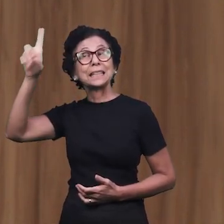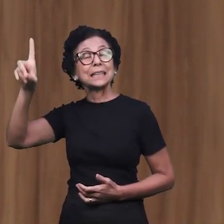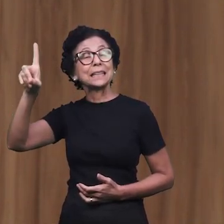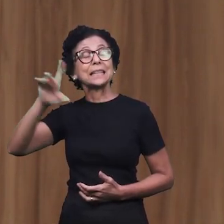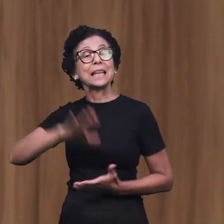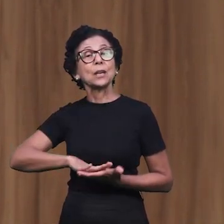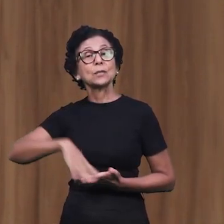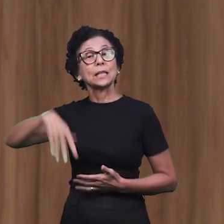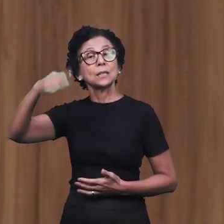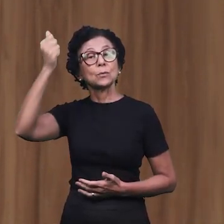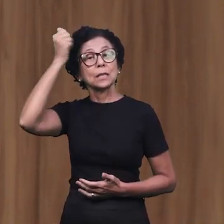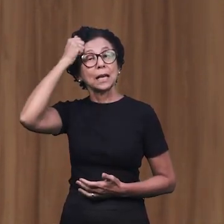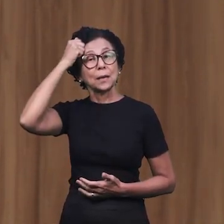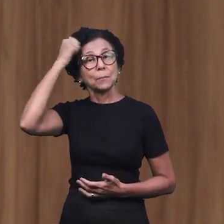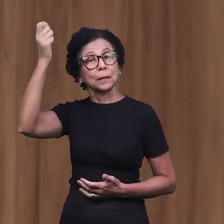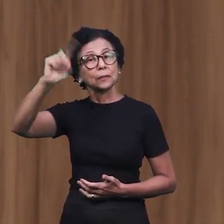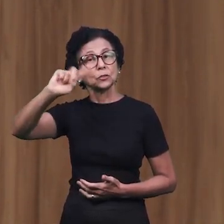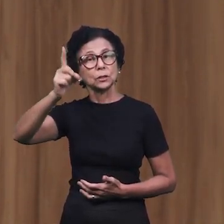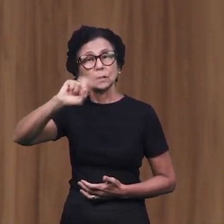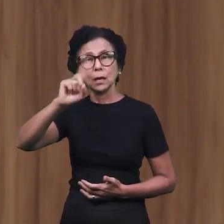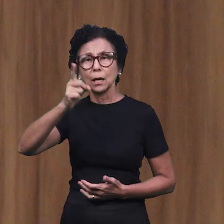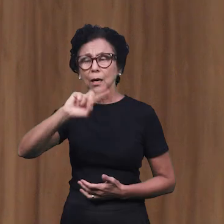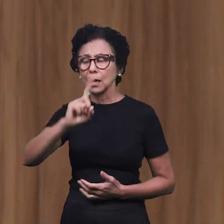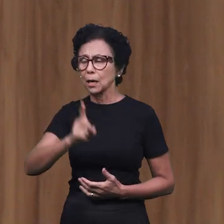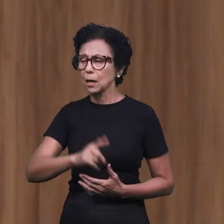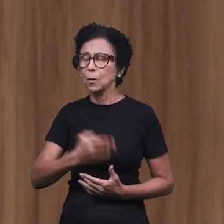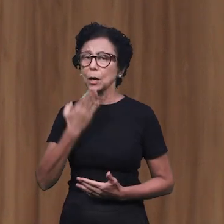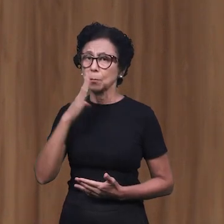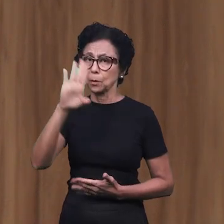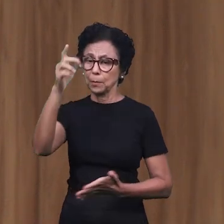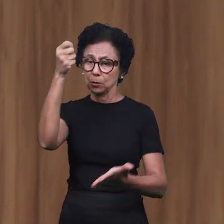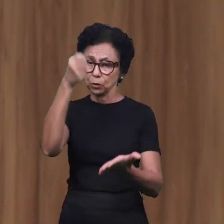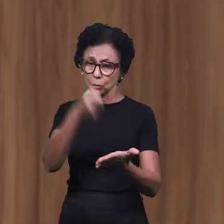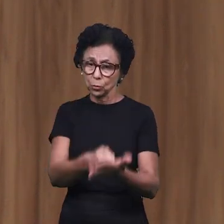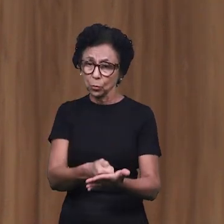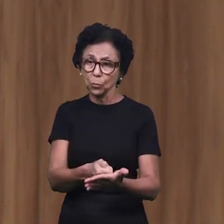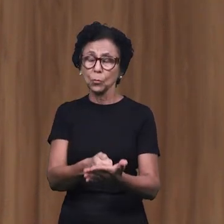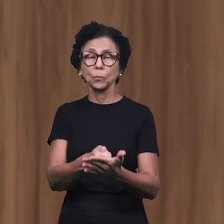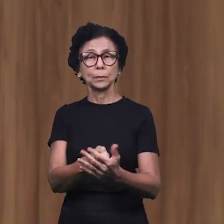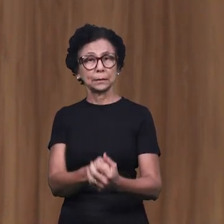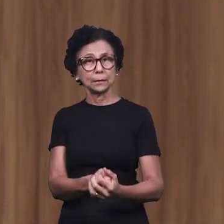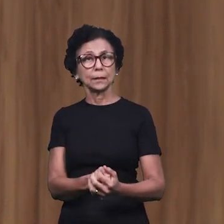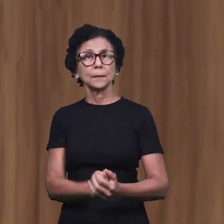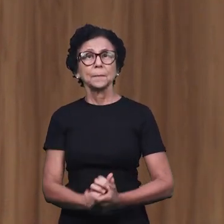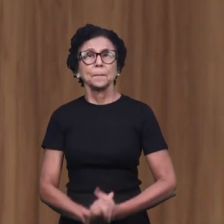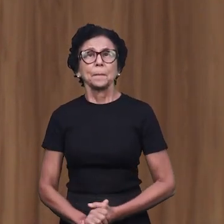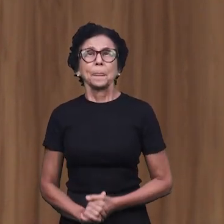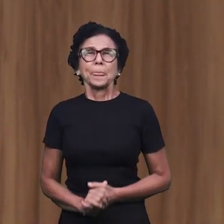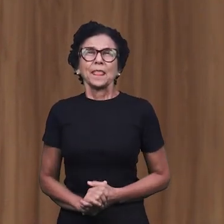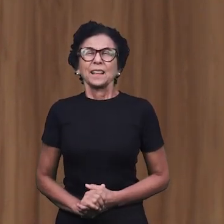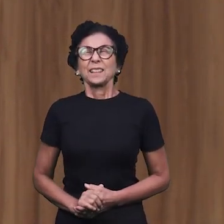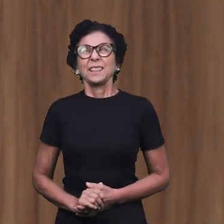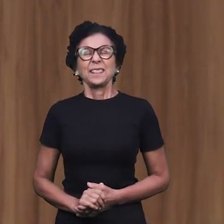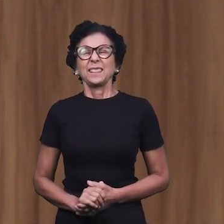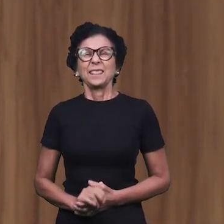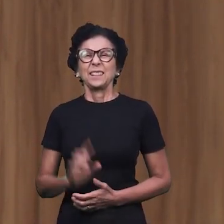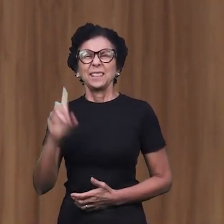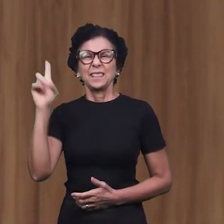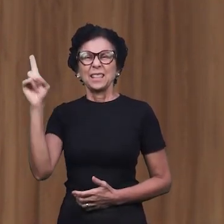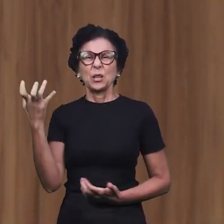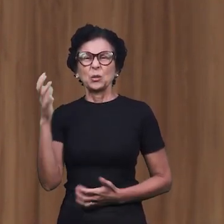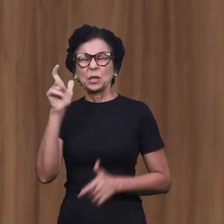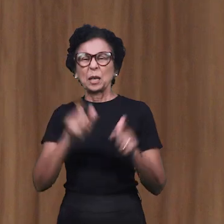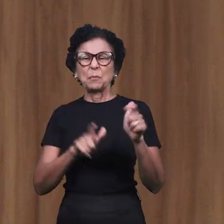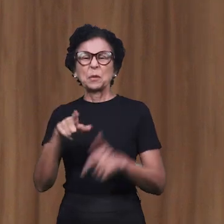uma bênção, tem uma bênção. E nós homens que temos assim, muita variação em nós. E Deus não quer o homem inconstante, cheio